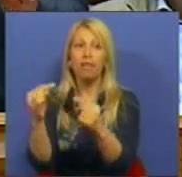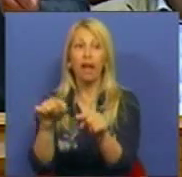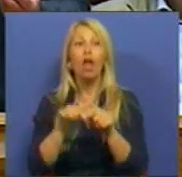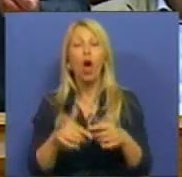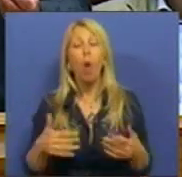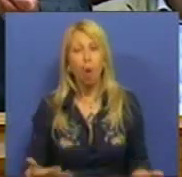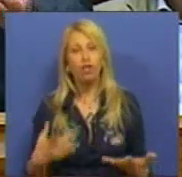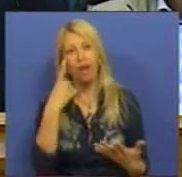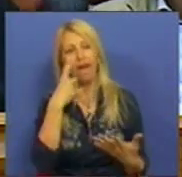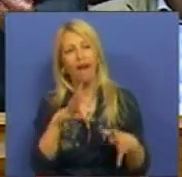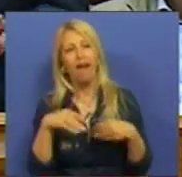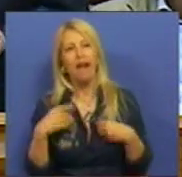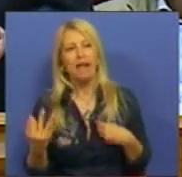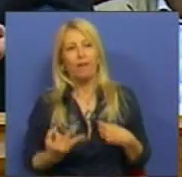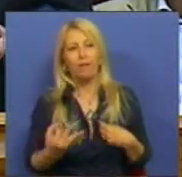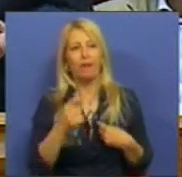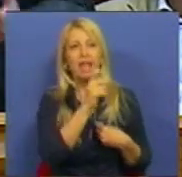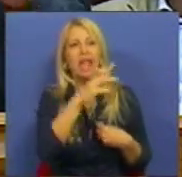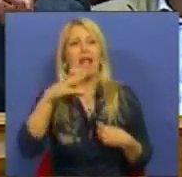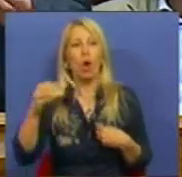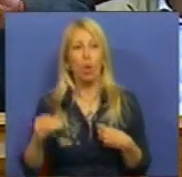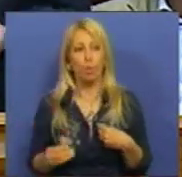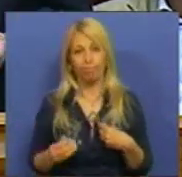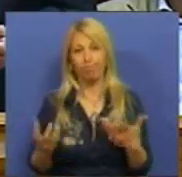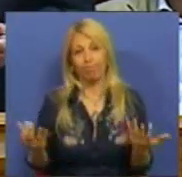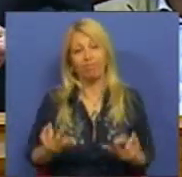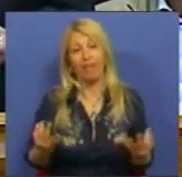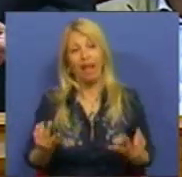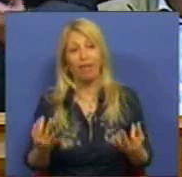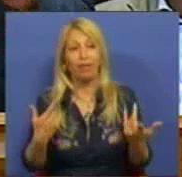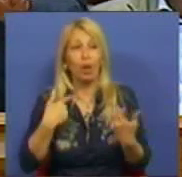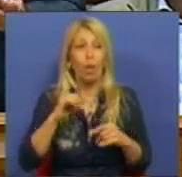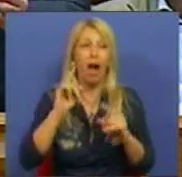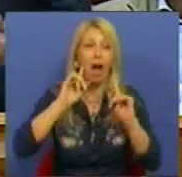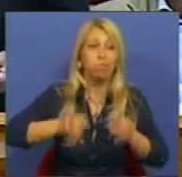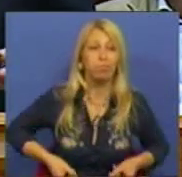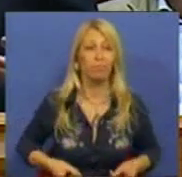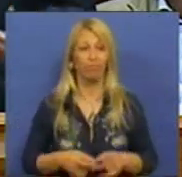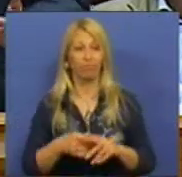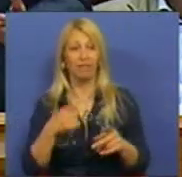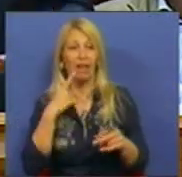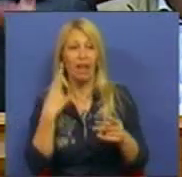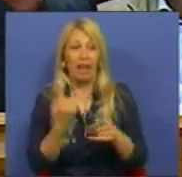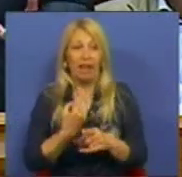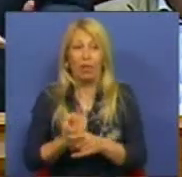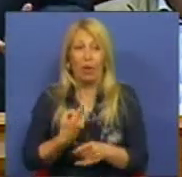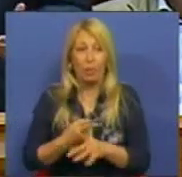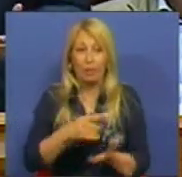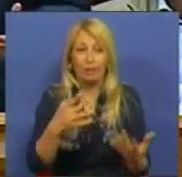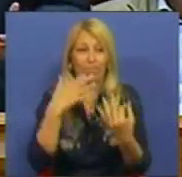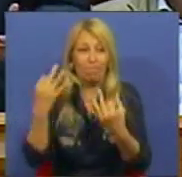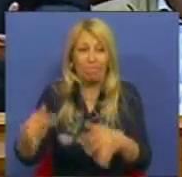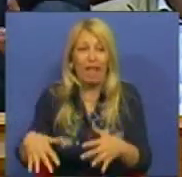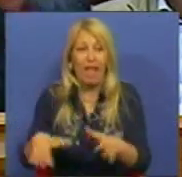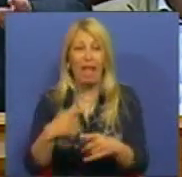o erro, reconhecer a negligência, reconhecer a incúria, reconhecer o descaso.